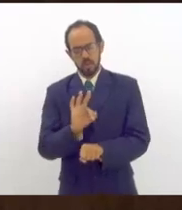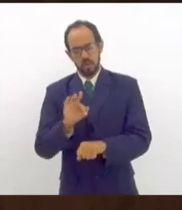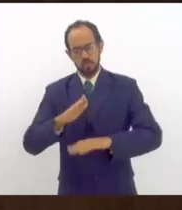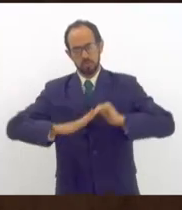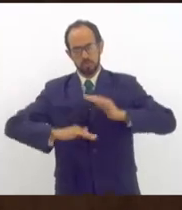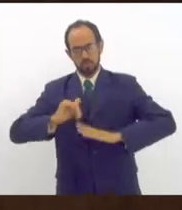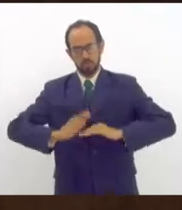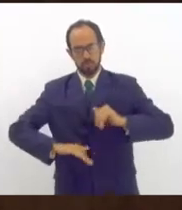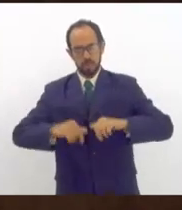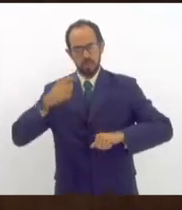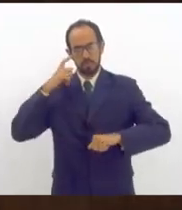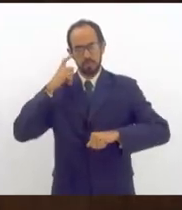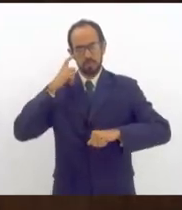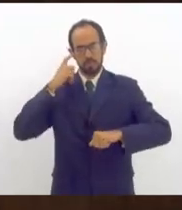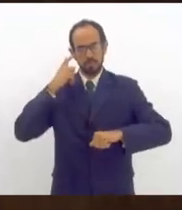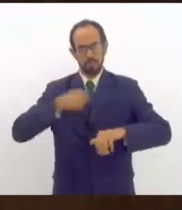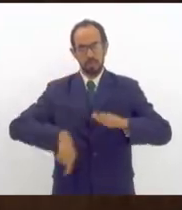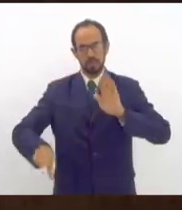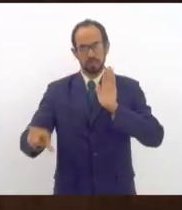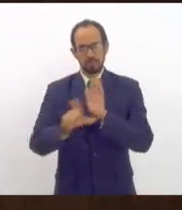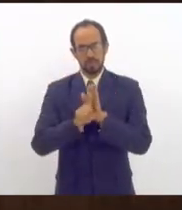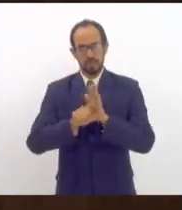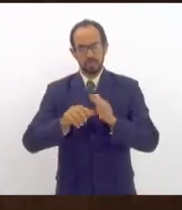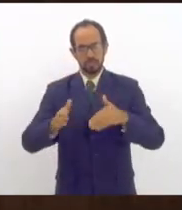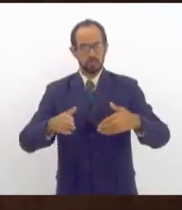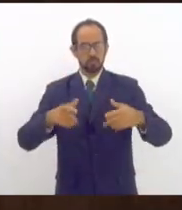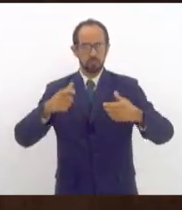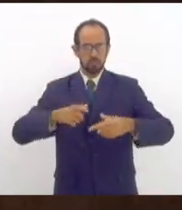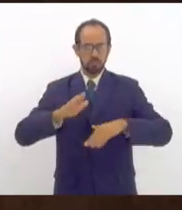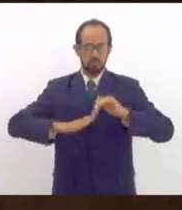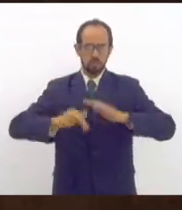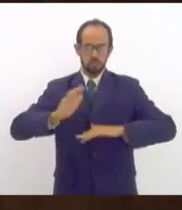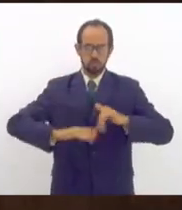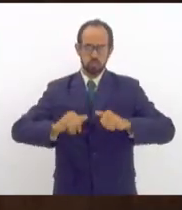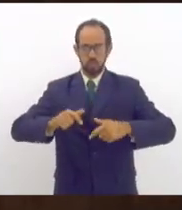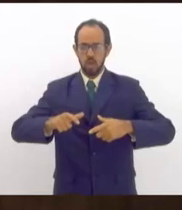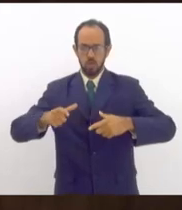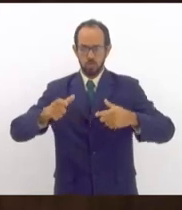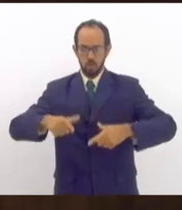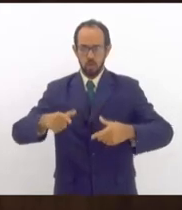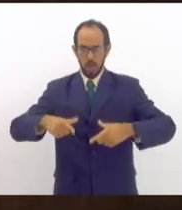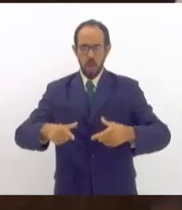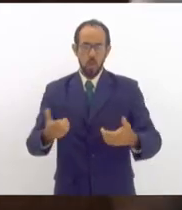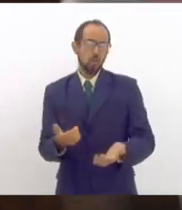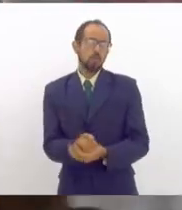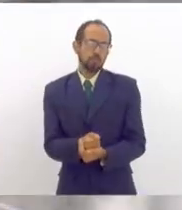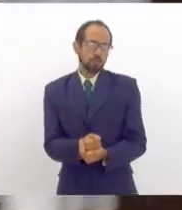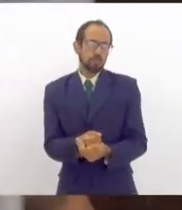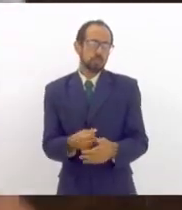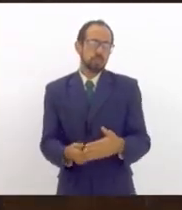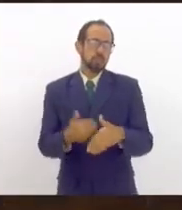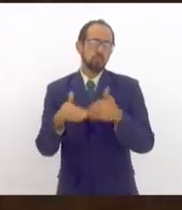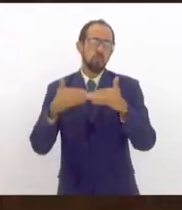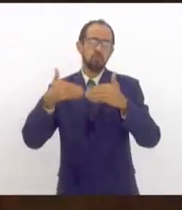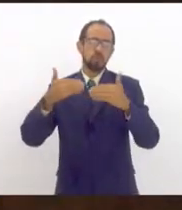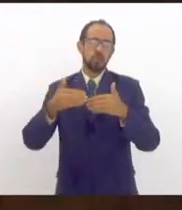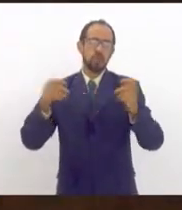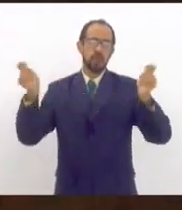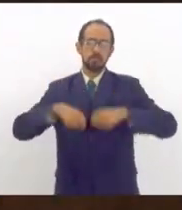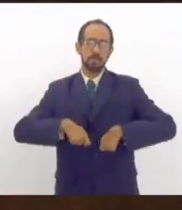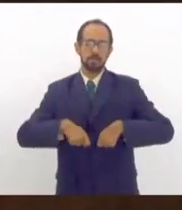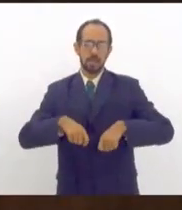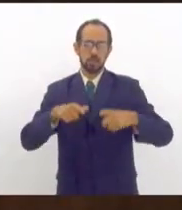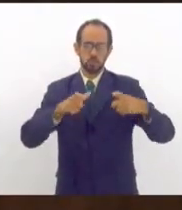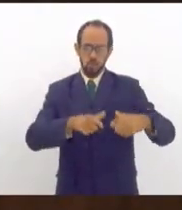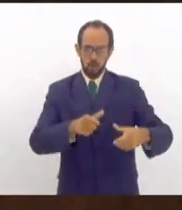os próprios modelos dos arranjos produtivos locais desenvolvendo as potencialidades econômicas regionais Eu não acho eu não tenho